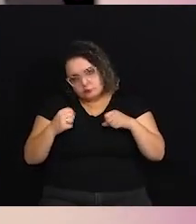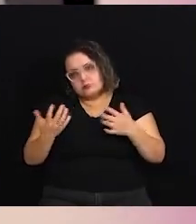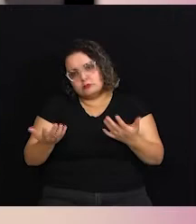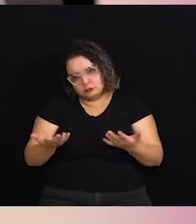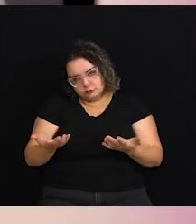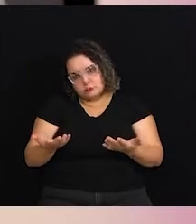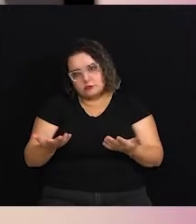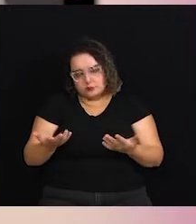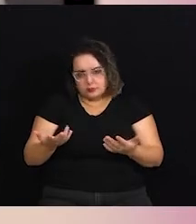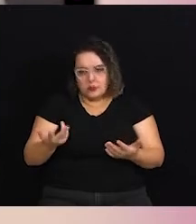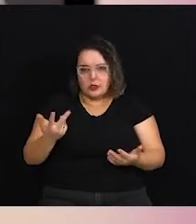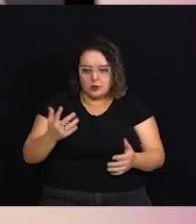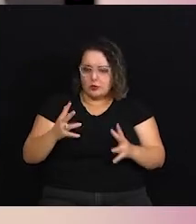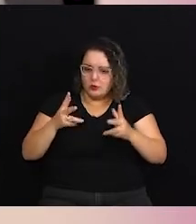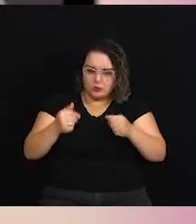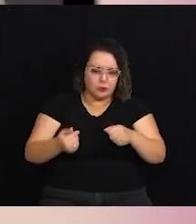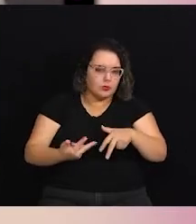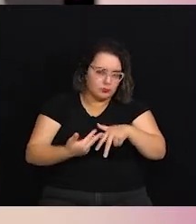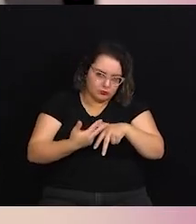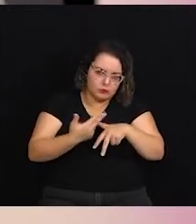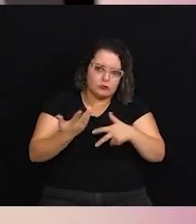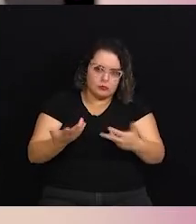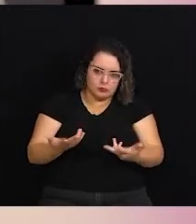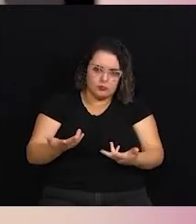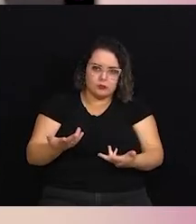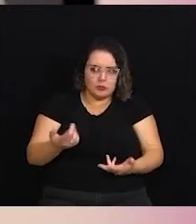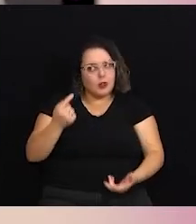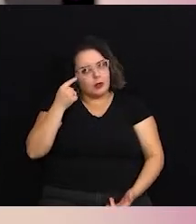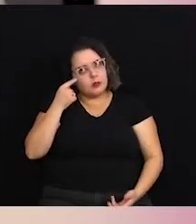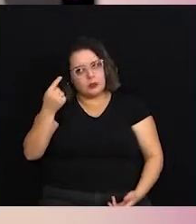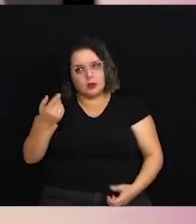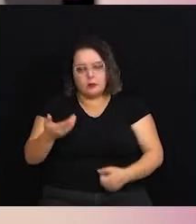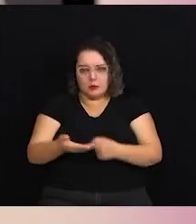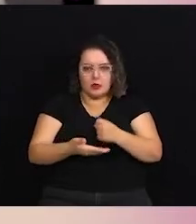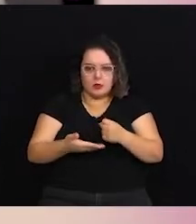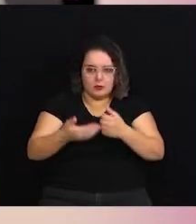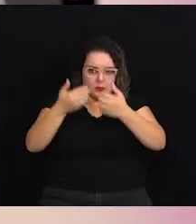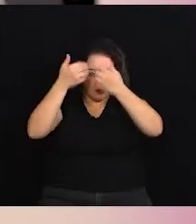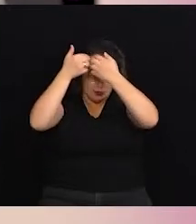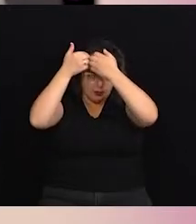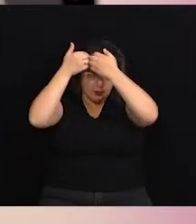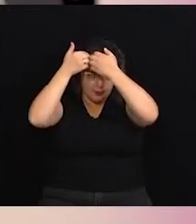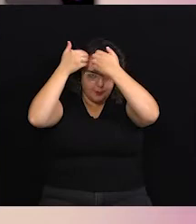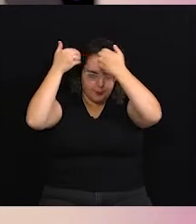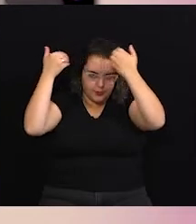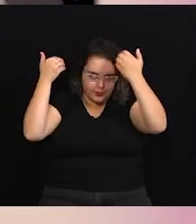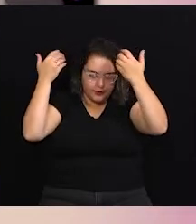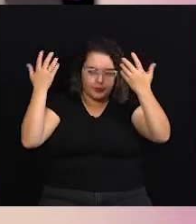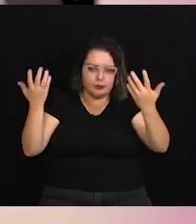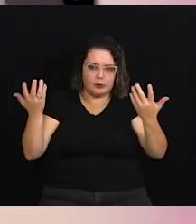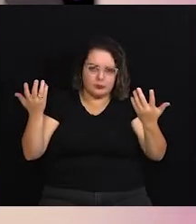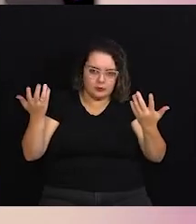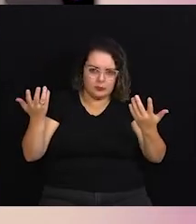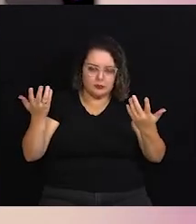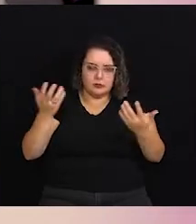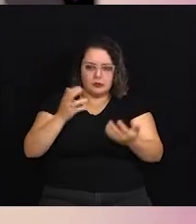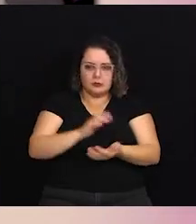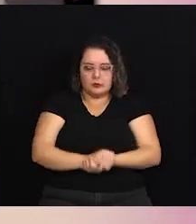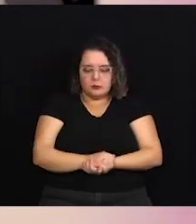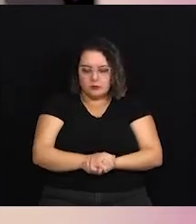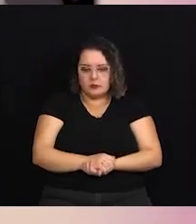é assim ato cirúrgico né pressupõe que você precisa abrir na cabeça da